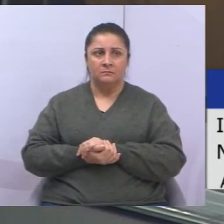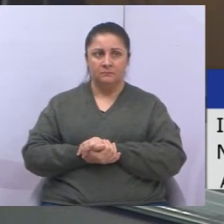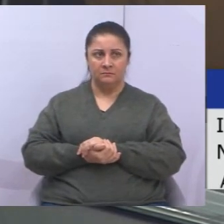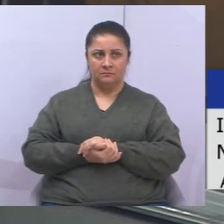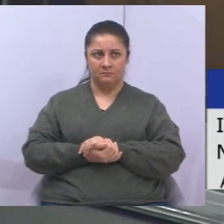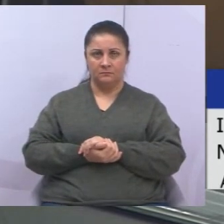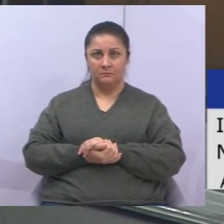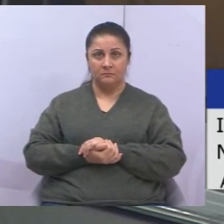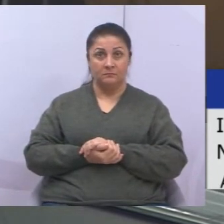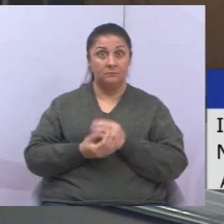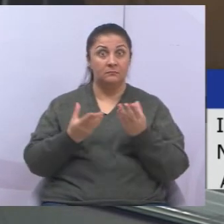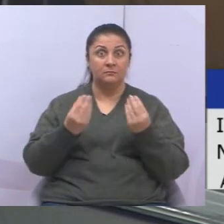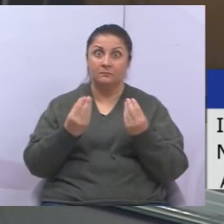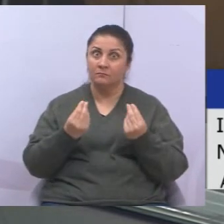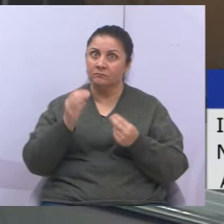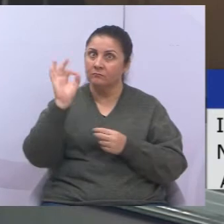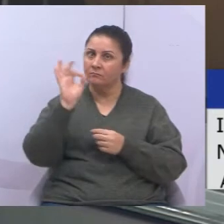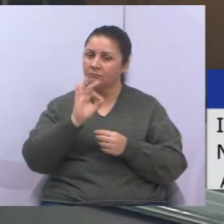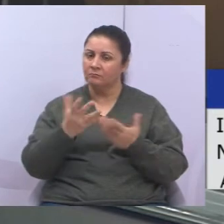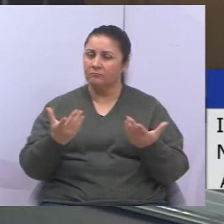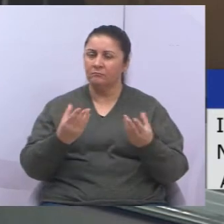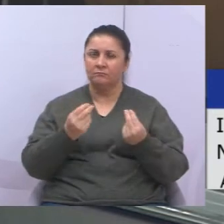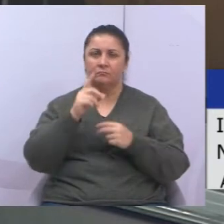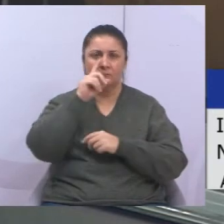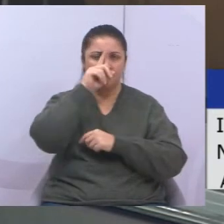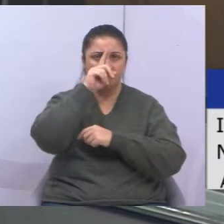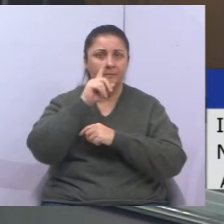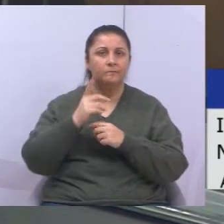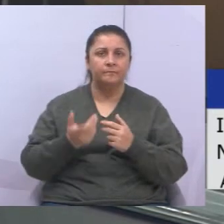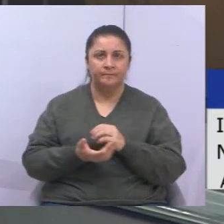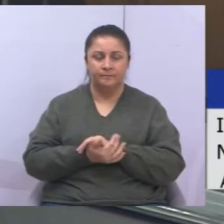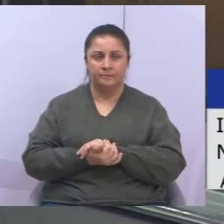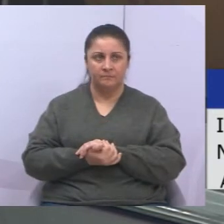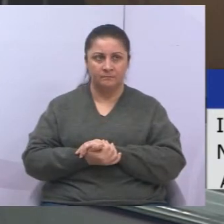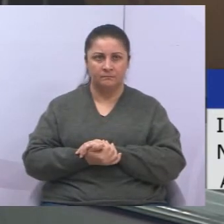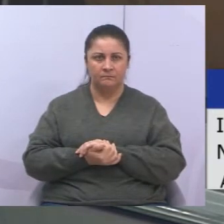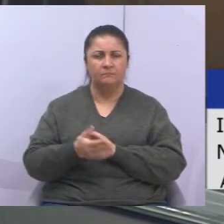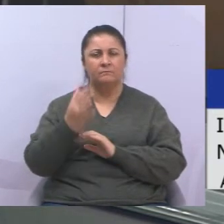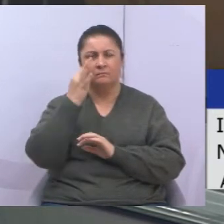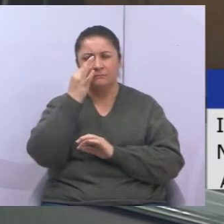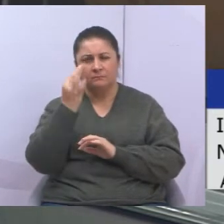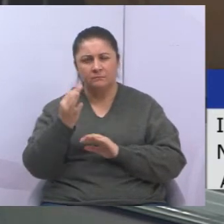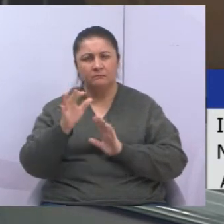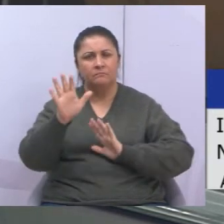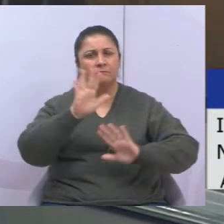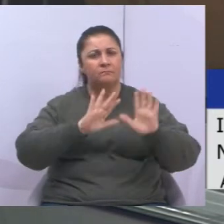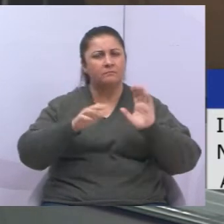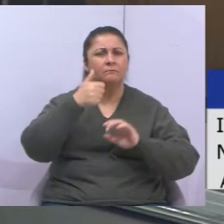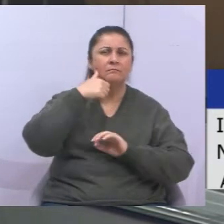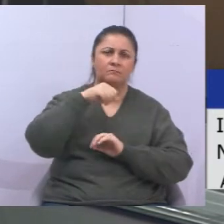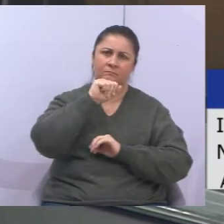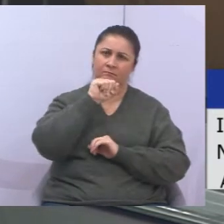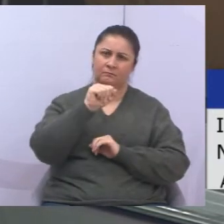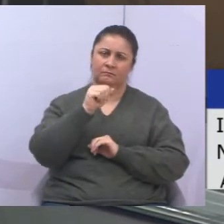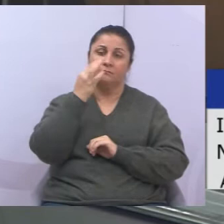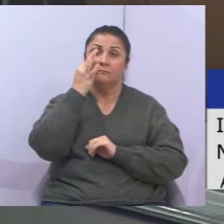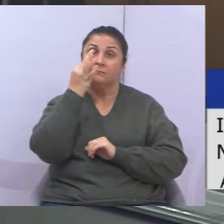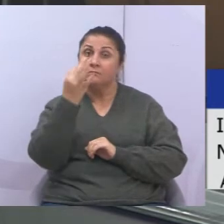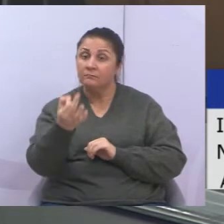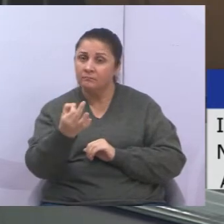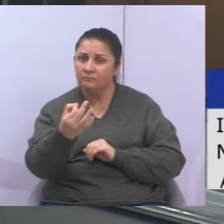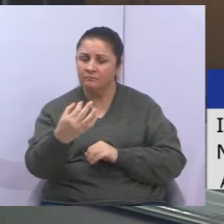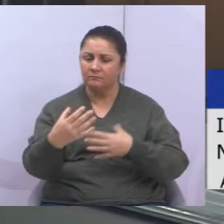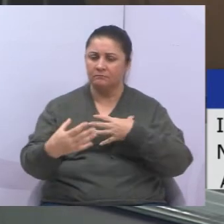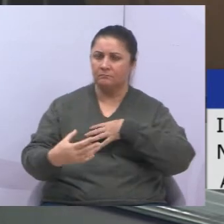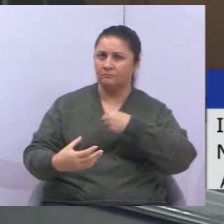é uma porcentagem alta e muito perigosa. Então, tomem muito cuidado, mãezinhas. Fiquem atentas aos sinais que seus